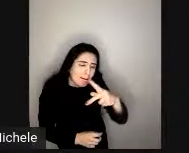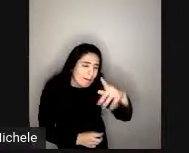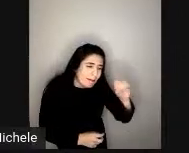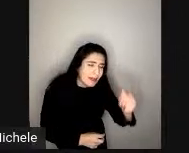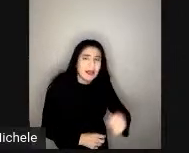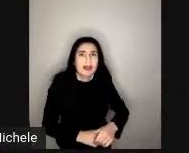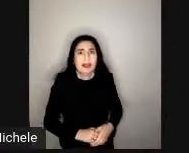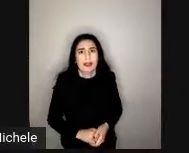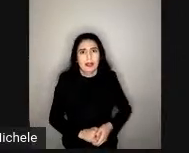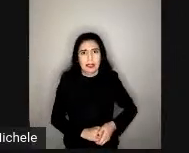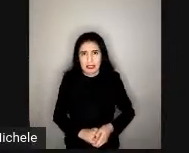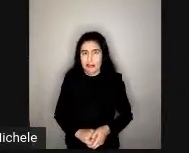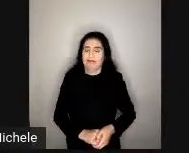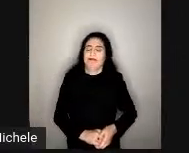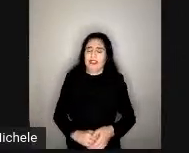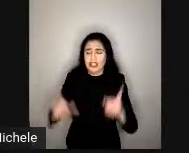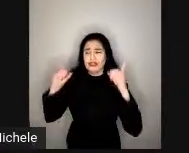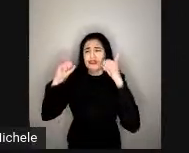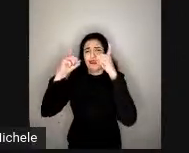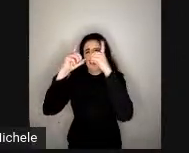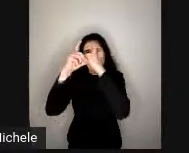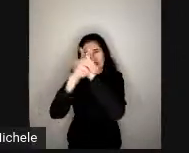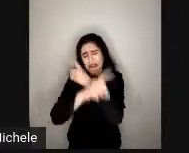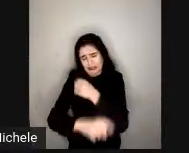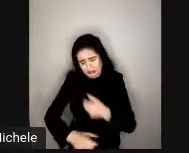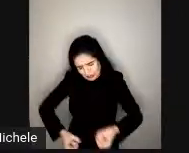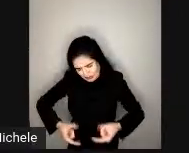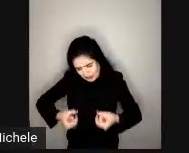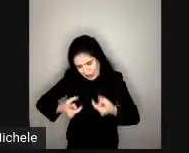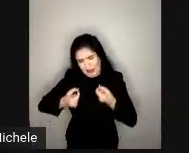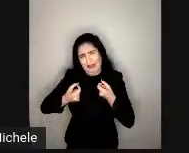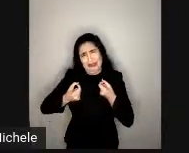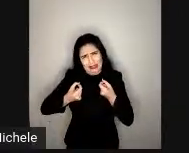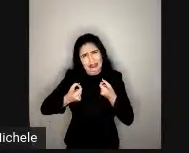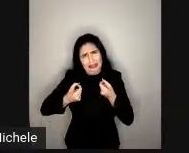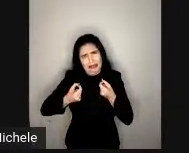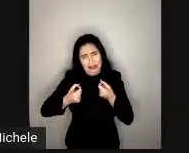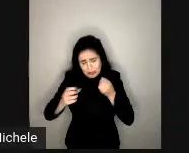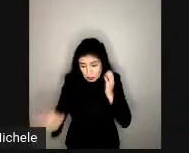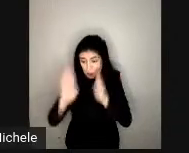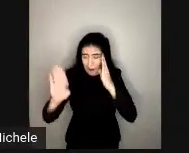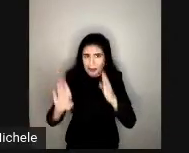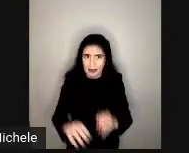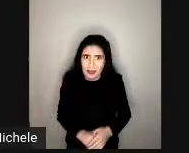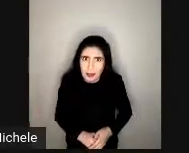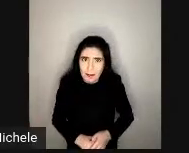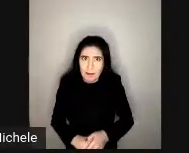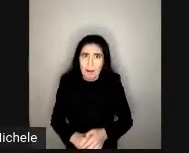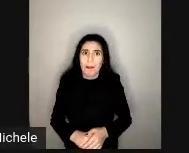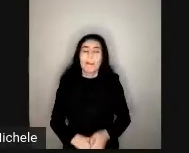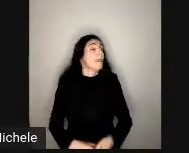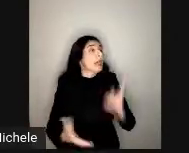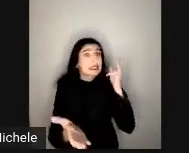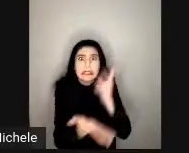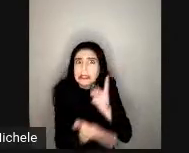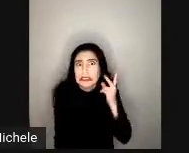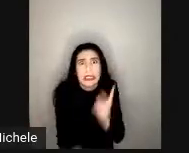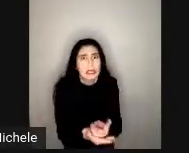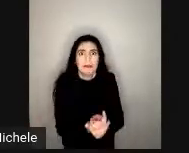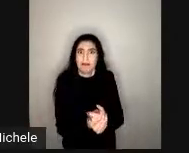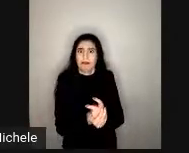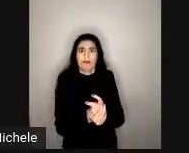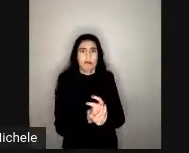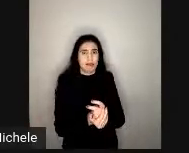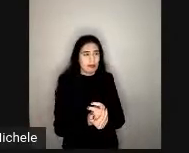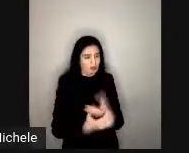fácil receber um diagnóstico de câncer, porque nós estávamos sempre preparados para ajudar as outras pessoas.